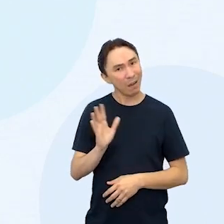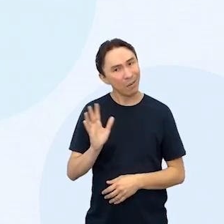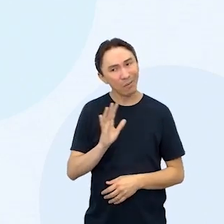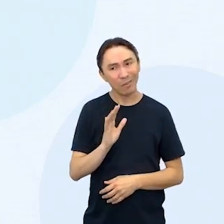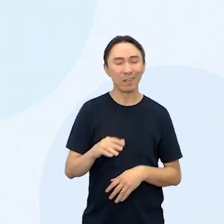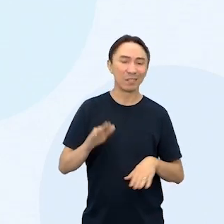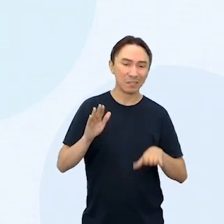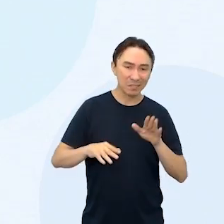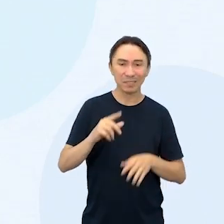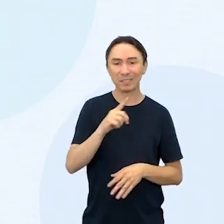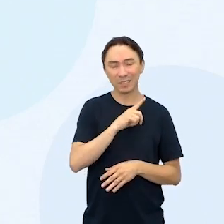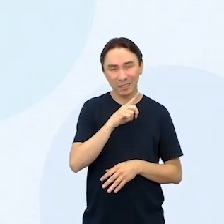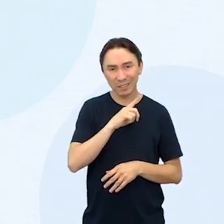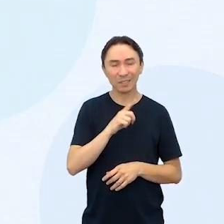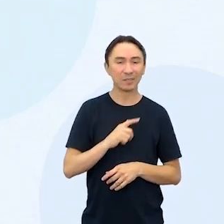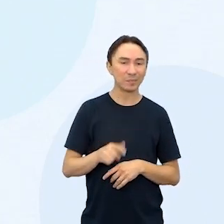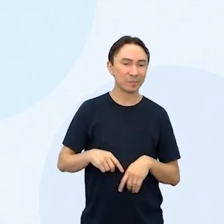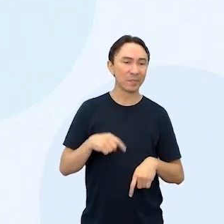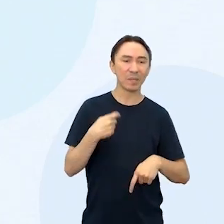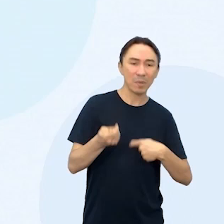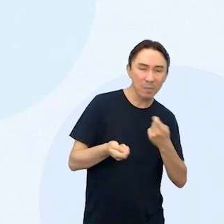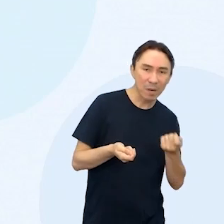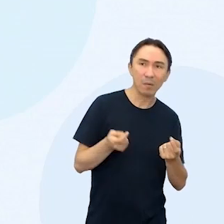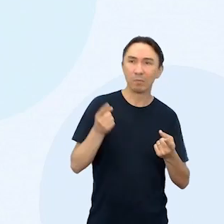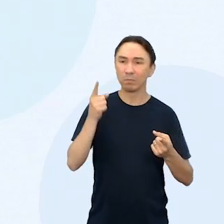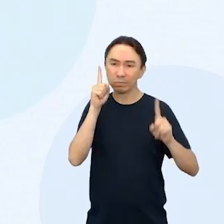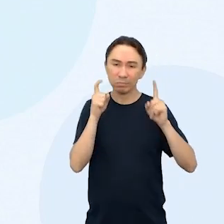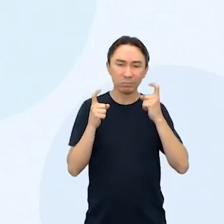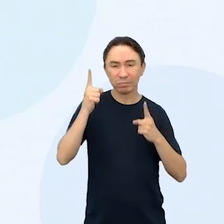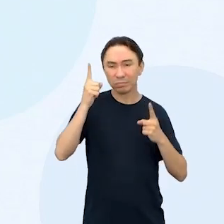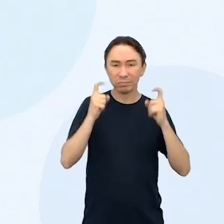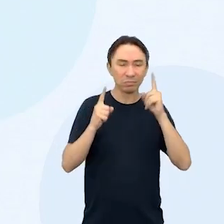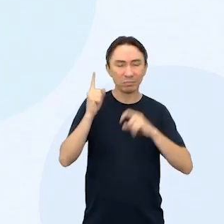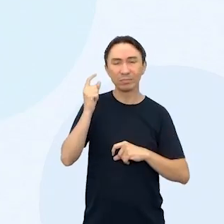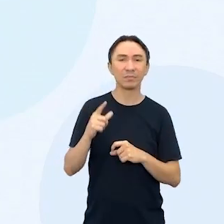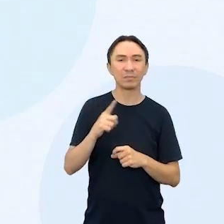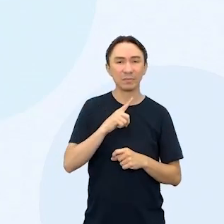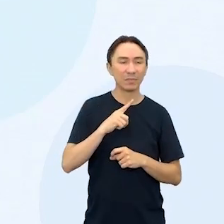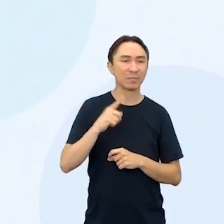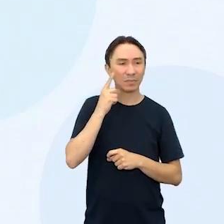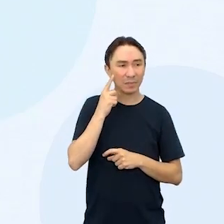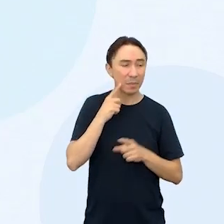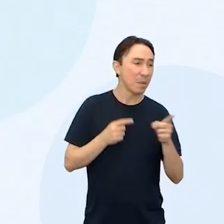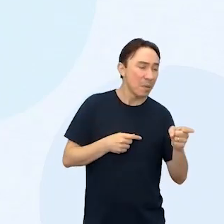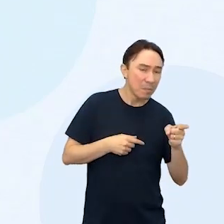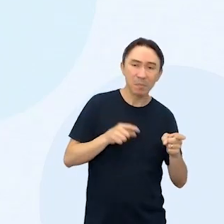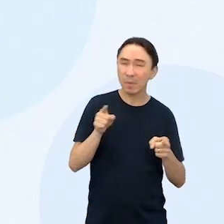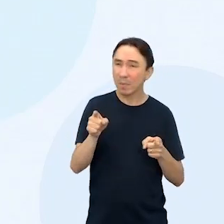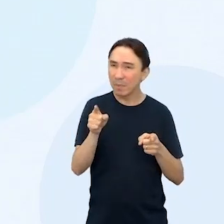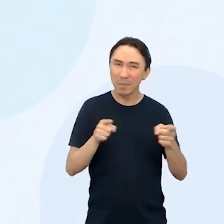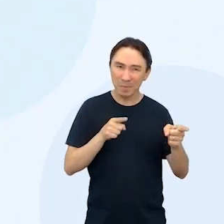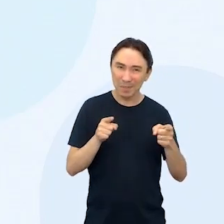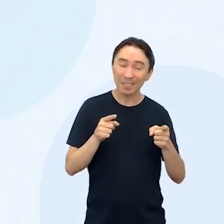né, gestualmente, sinestesicamente, né, apontando, pegando. Então, são várias